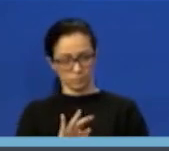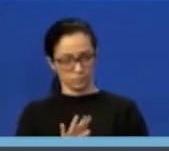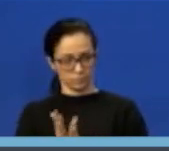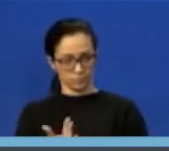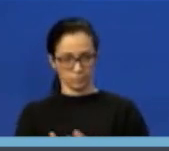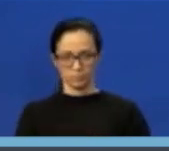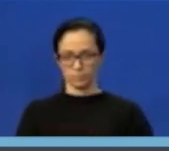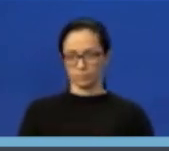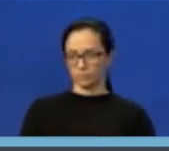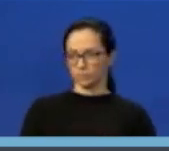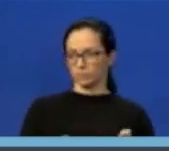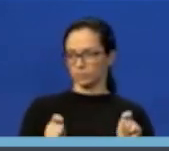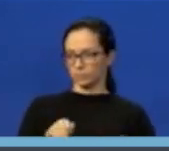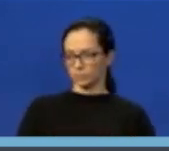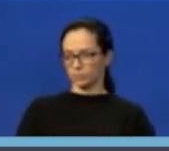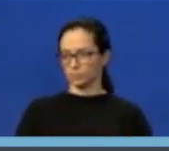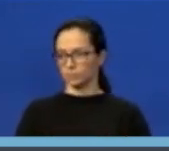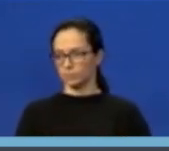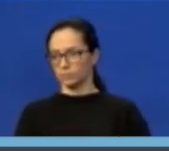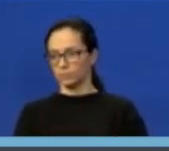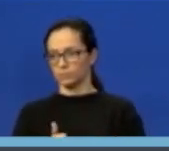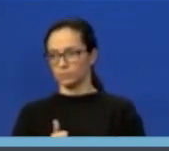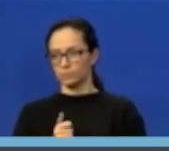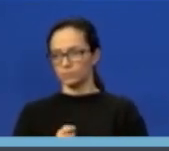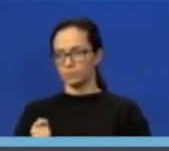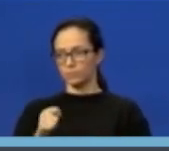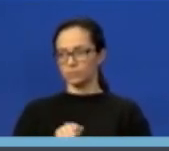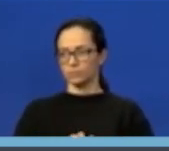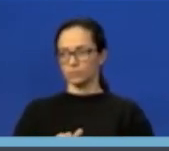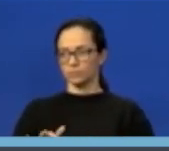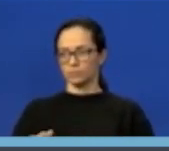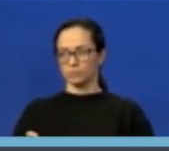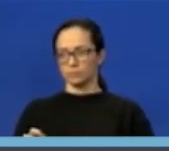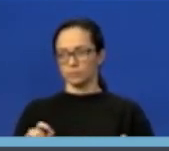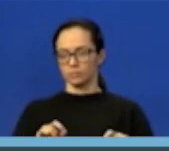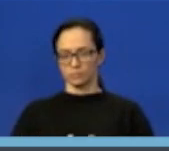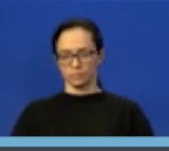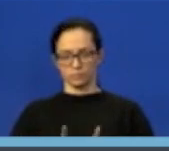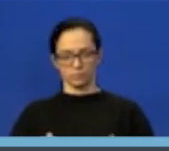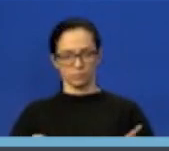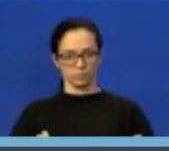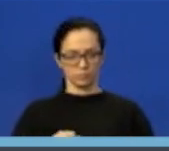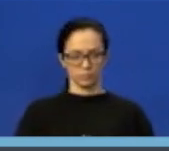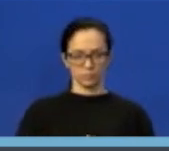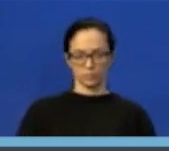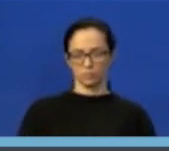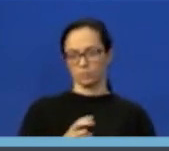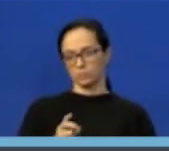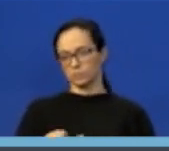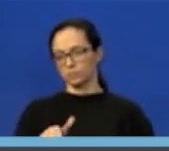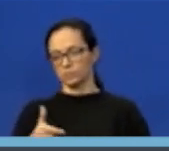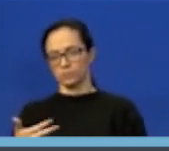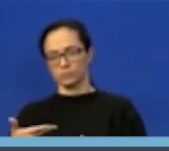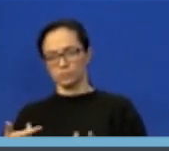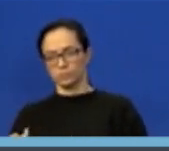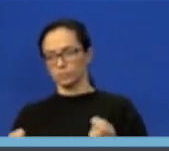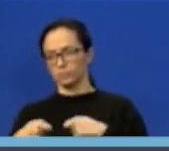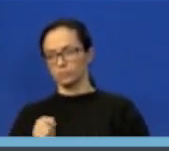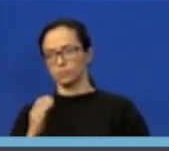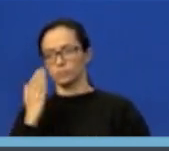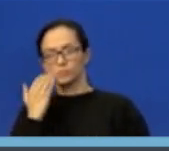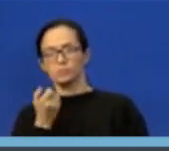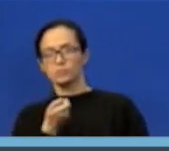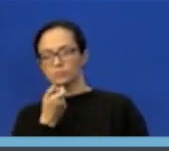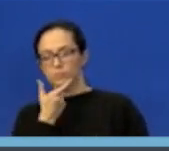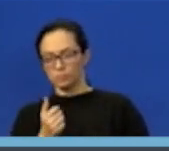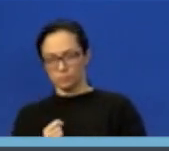identificada. Alguns medicamentos são específicos que abrangem bactérias diferentes, mas alguns é necessário que o remédio